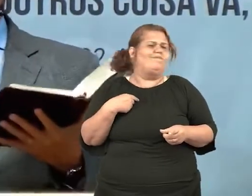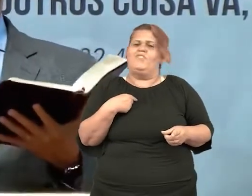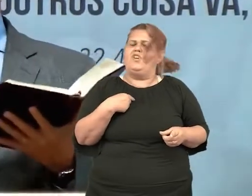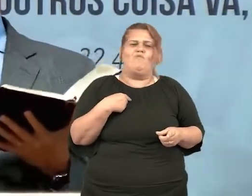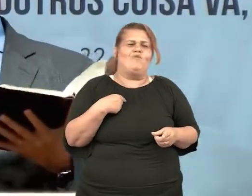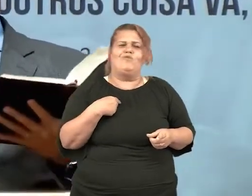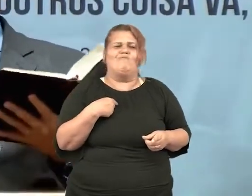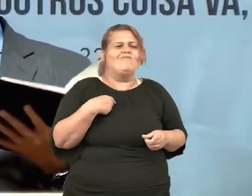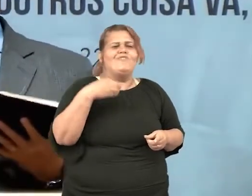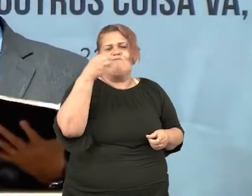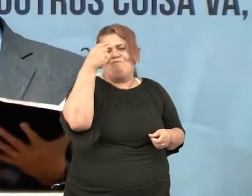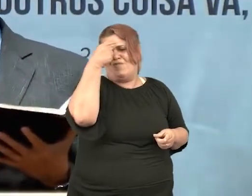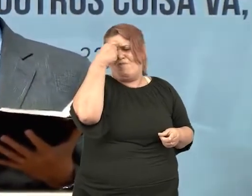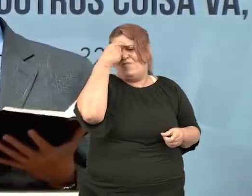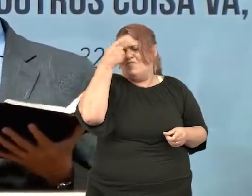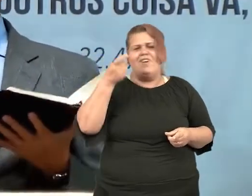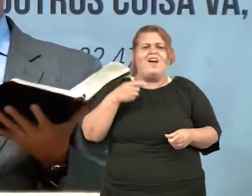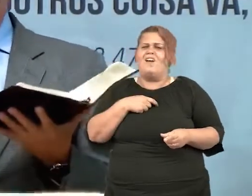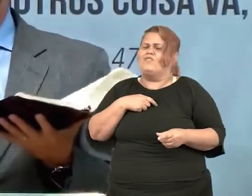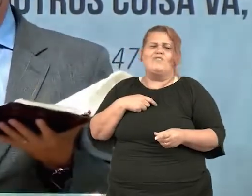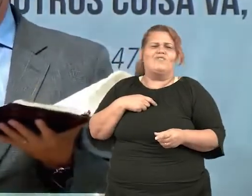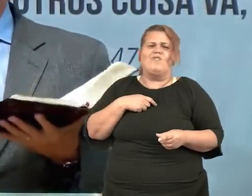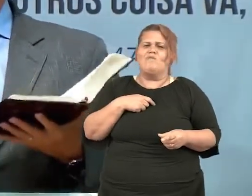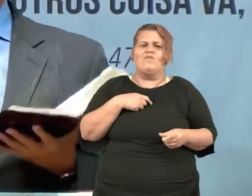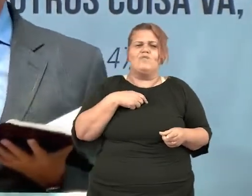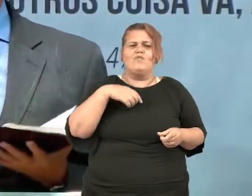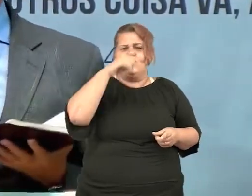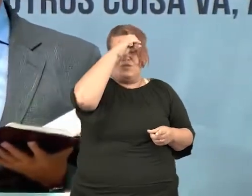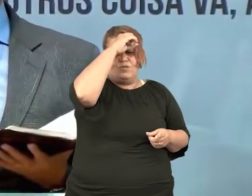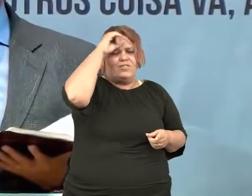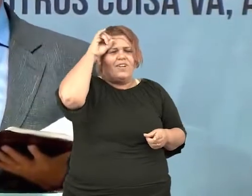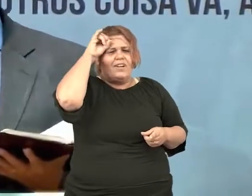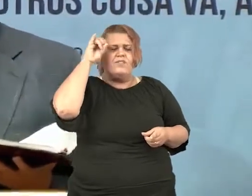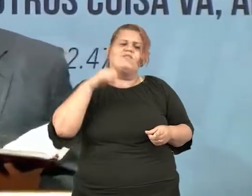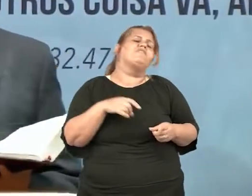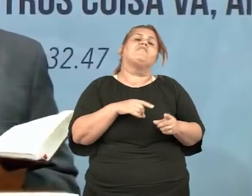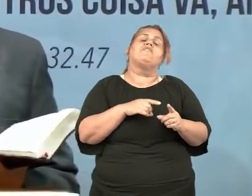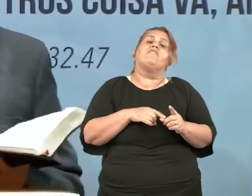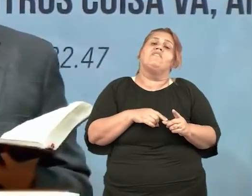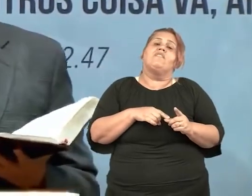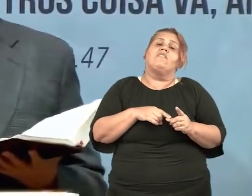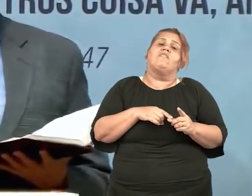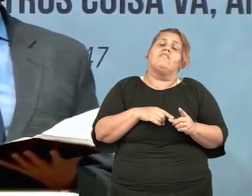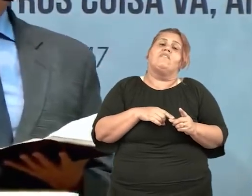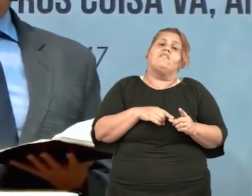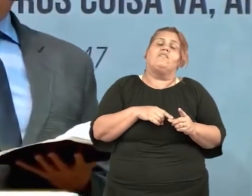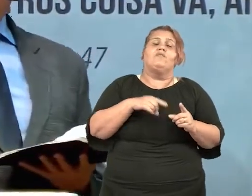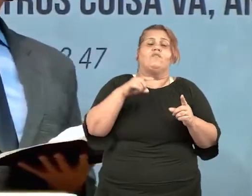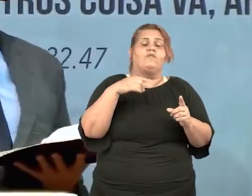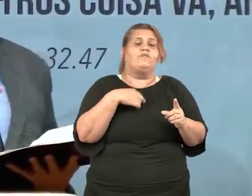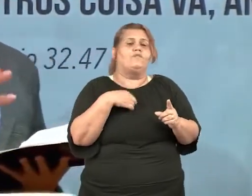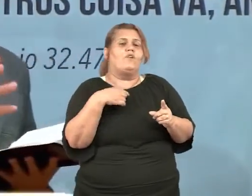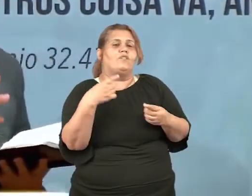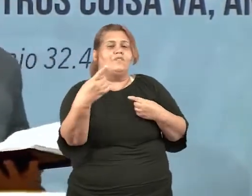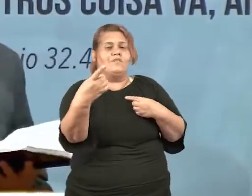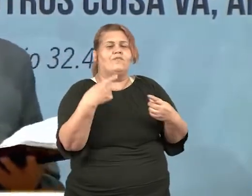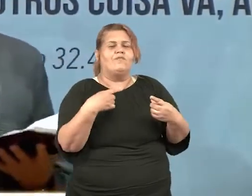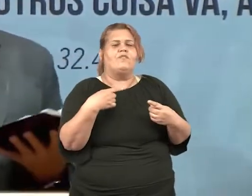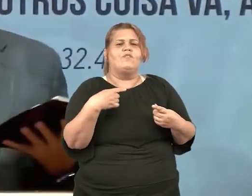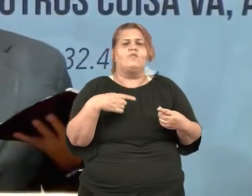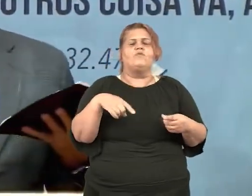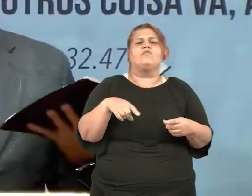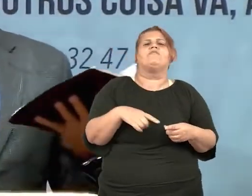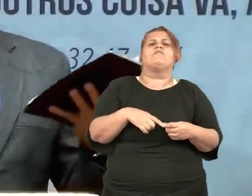temos capacidade de tomar decisões e levá-las a cabo por nós mesmos, nós deveríamos viver a vida